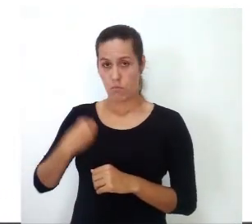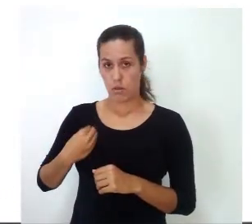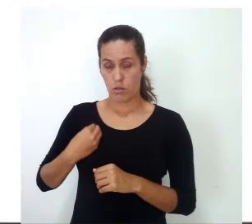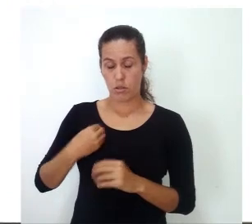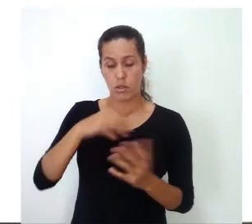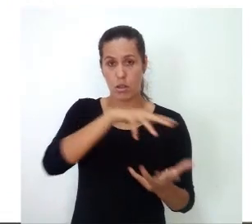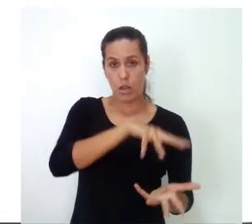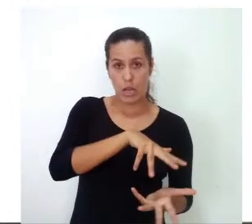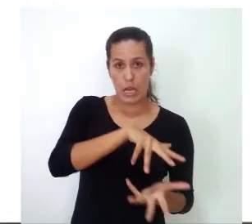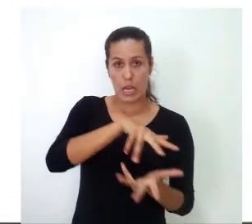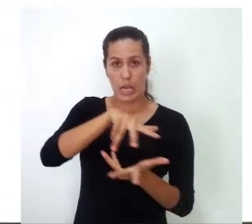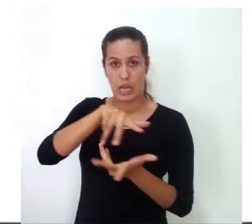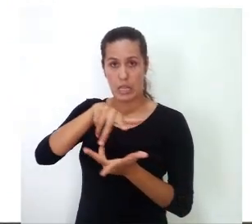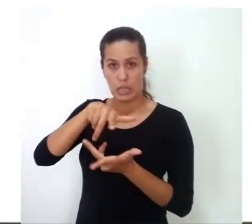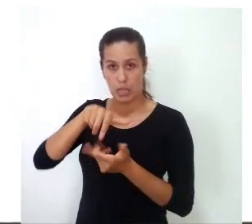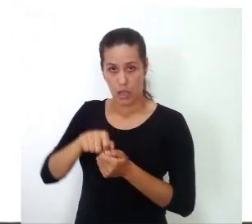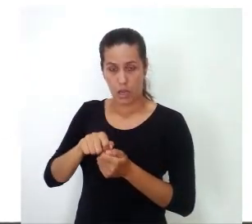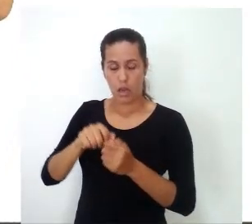a Terra,